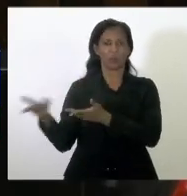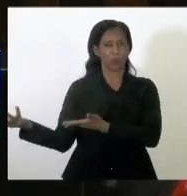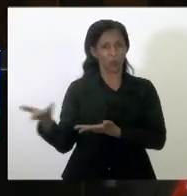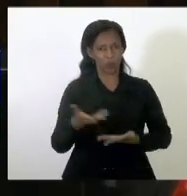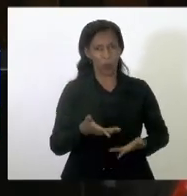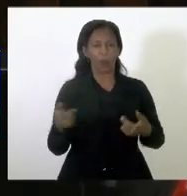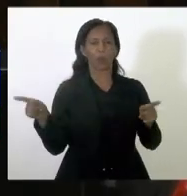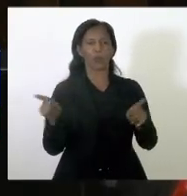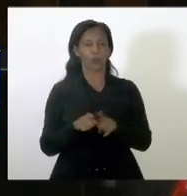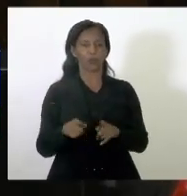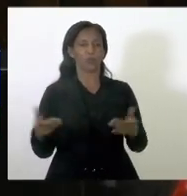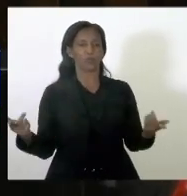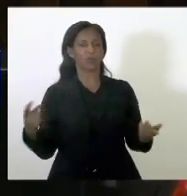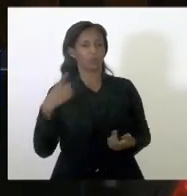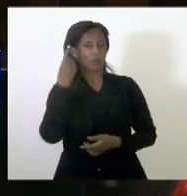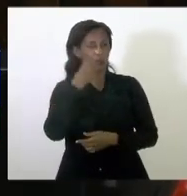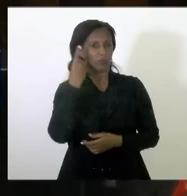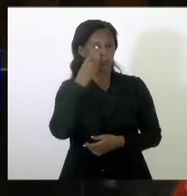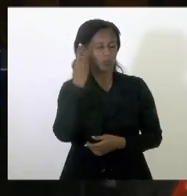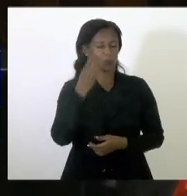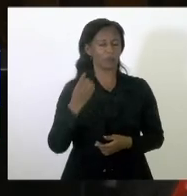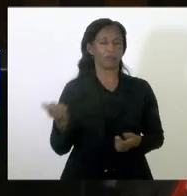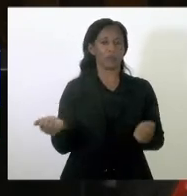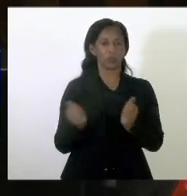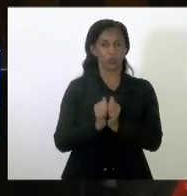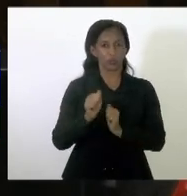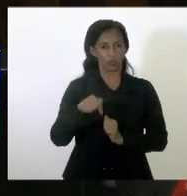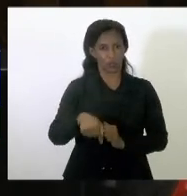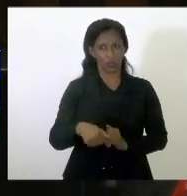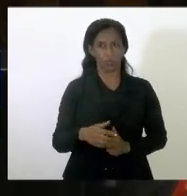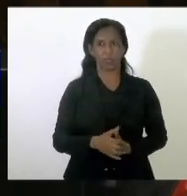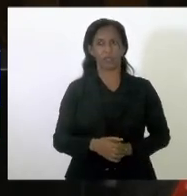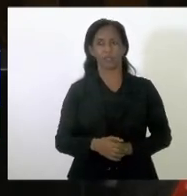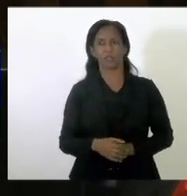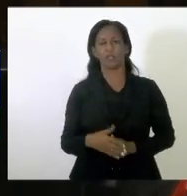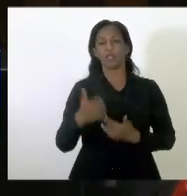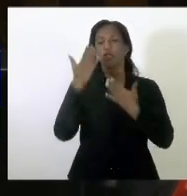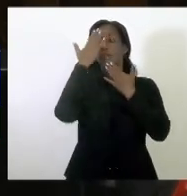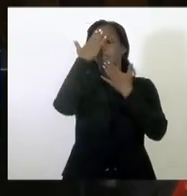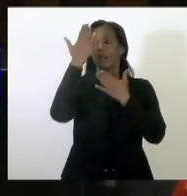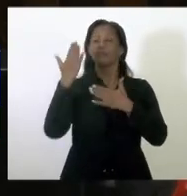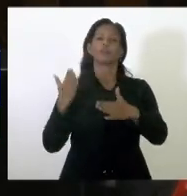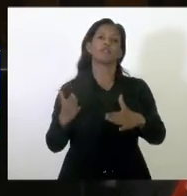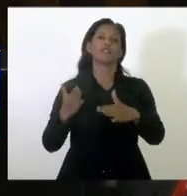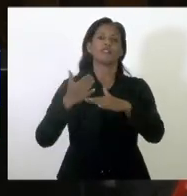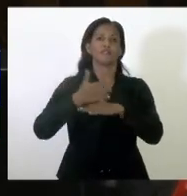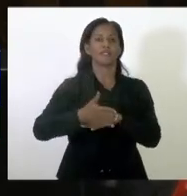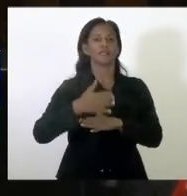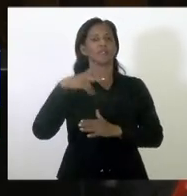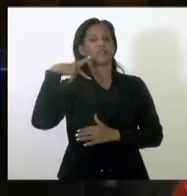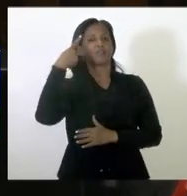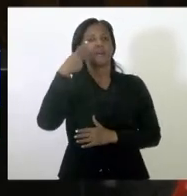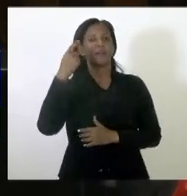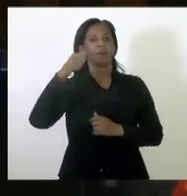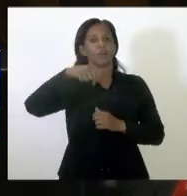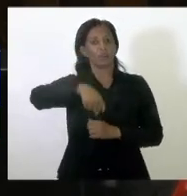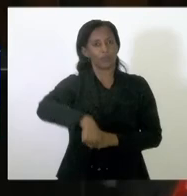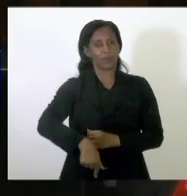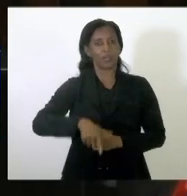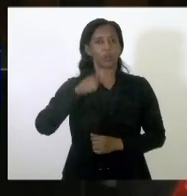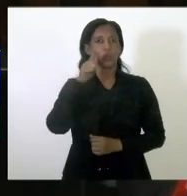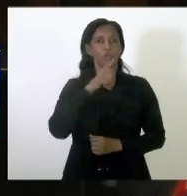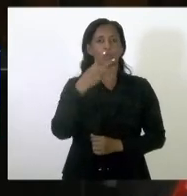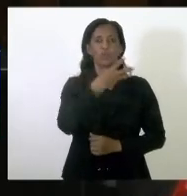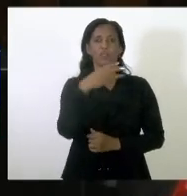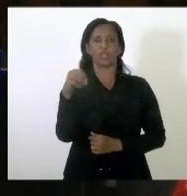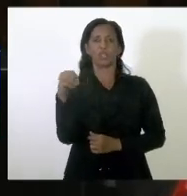Servidores Públicos, de outros deputados dessa casa, um pleito antigo nosso, e graças a um avanço desse parlamento, uma conquista nossa, 300